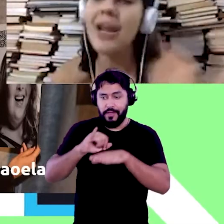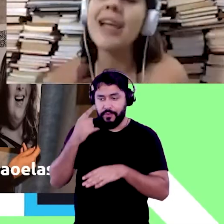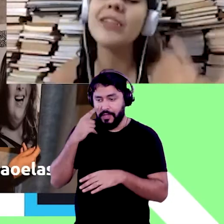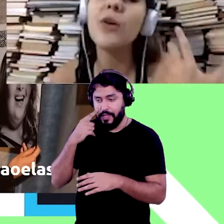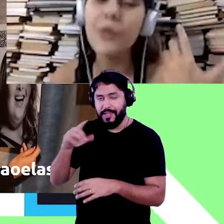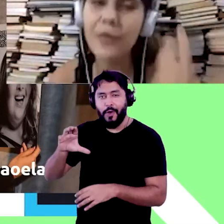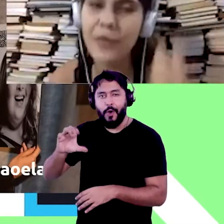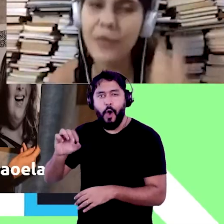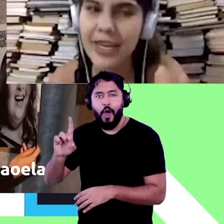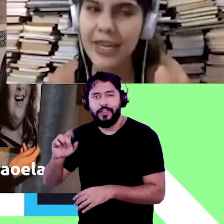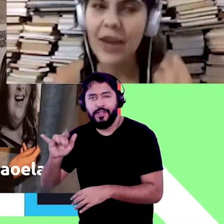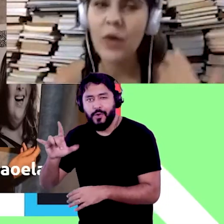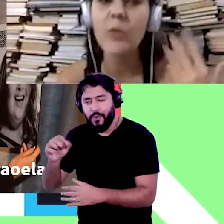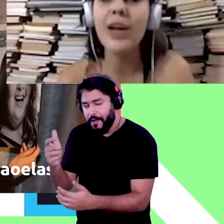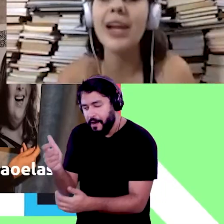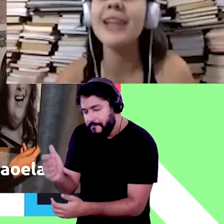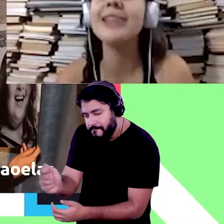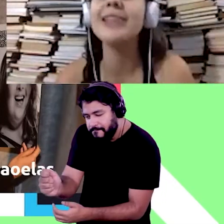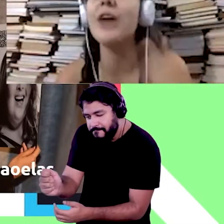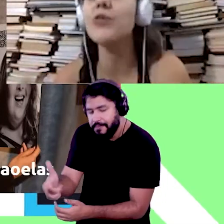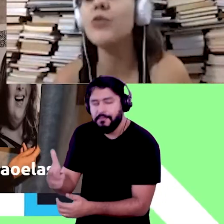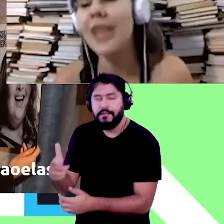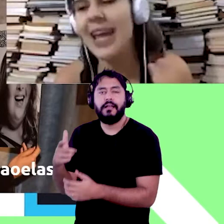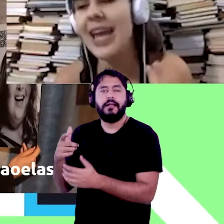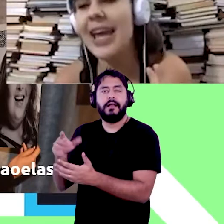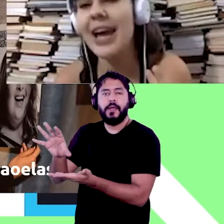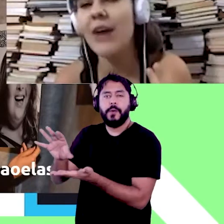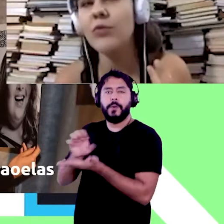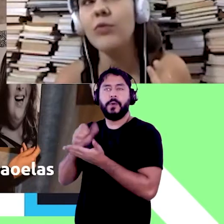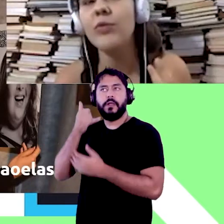para ela se ouvir, né, como ela se auto